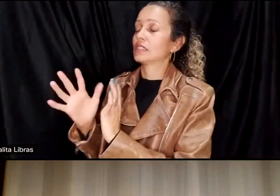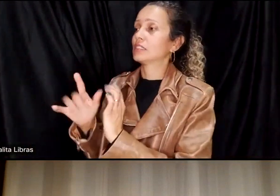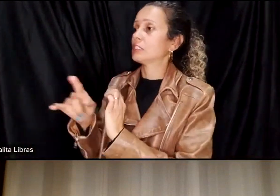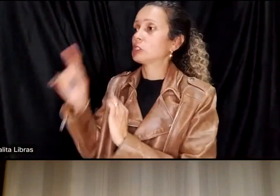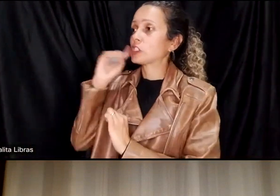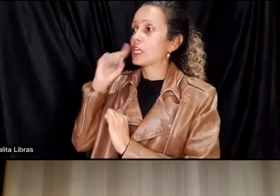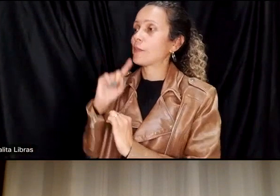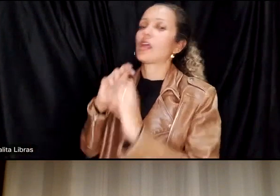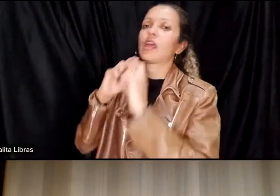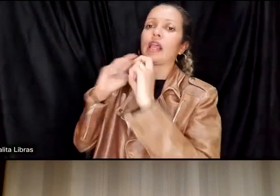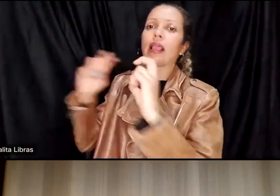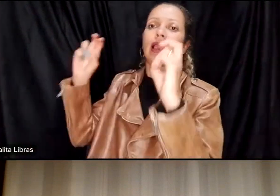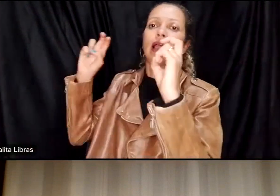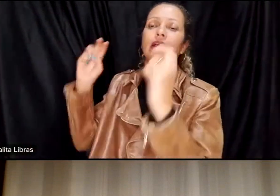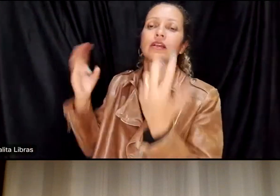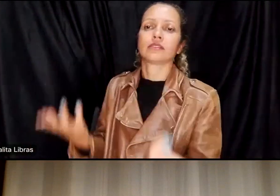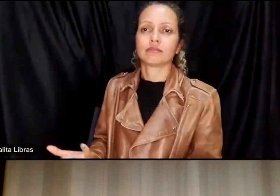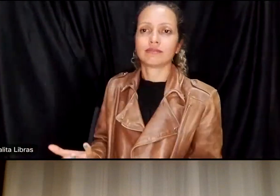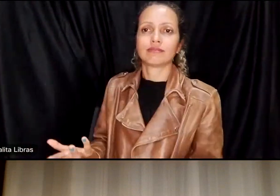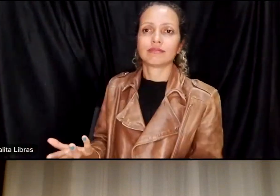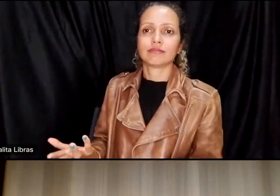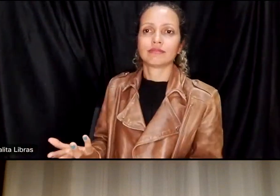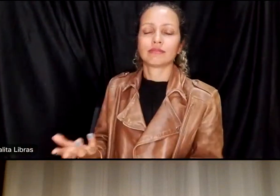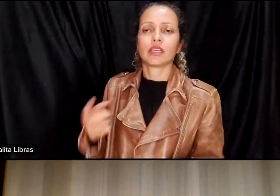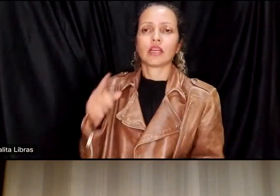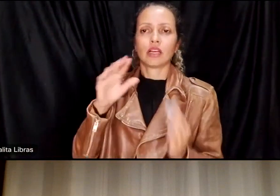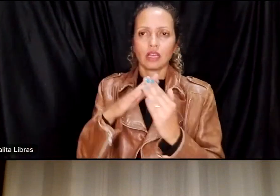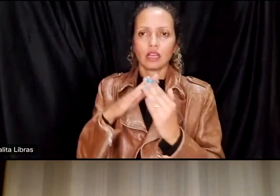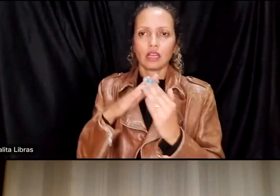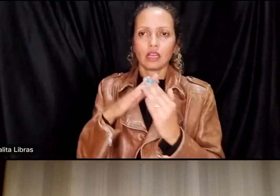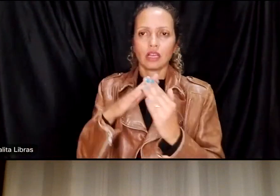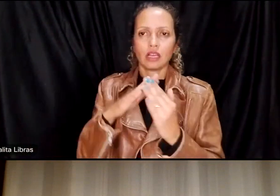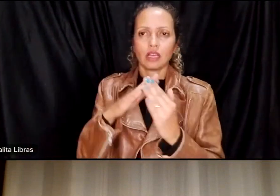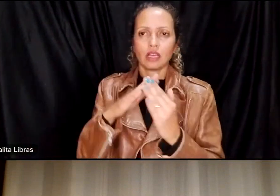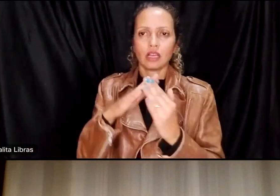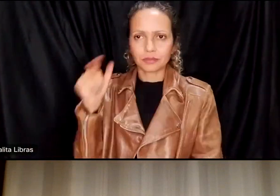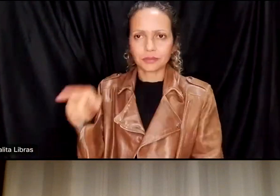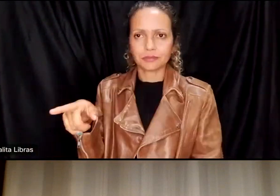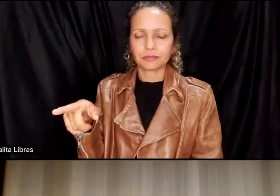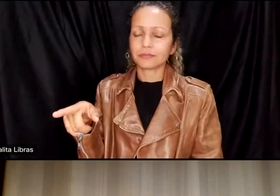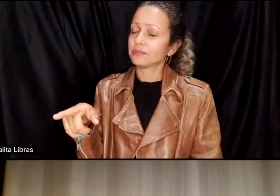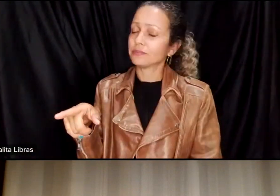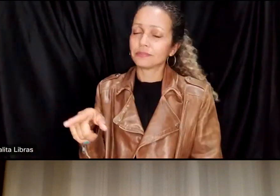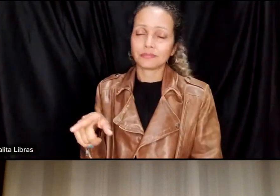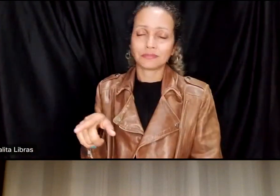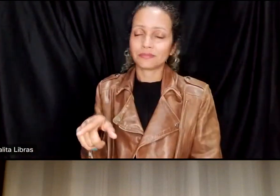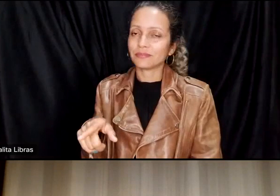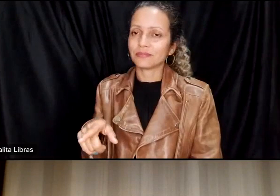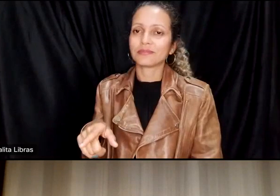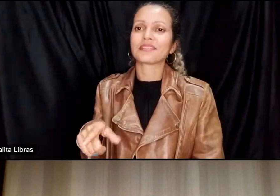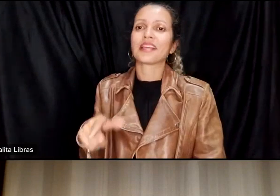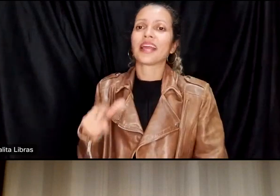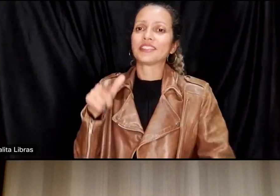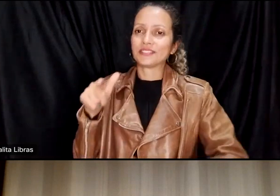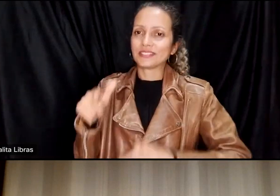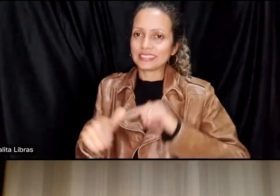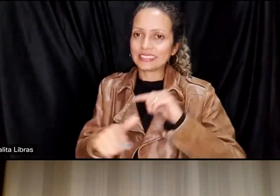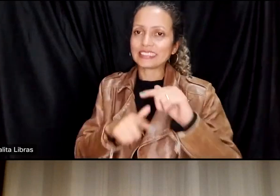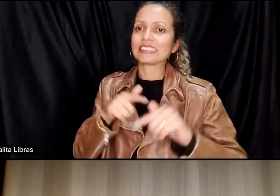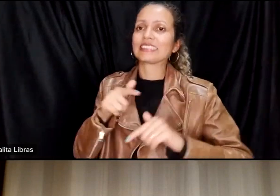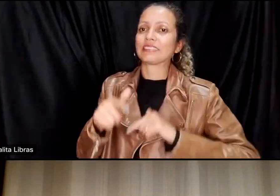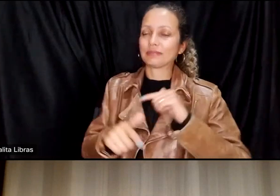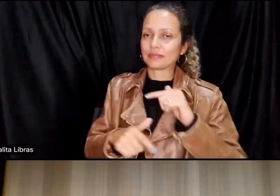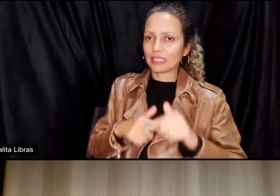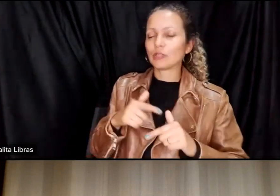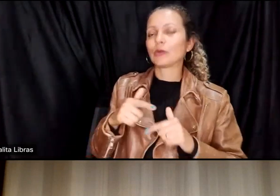isso. E a escola sabe disso? não sabe. Não sabe. Então, existe todo um trabalho a ser feito também dentro